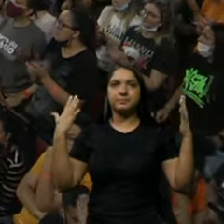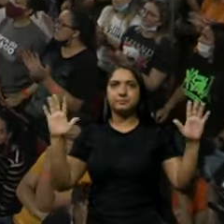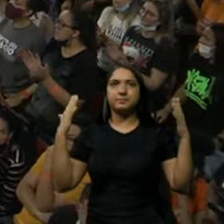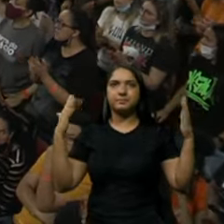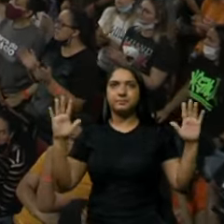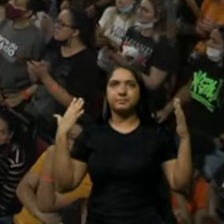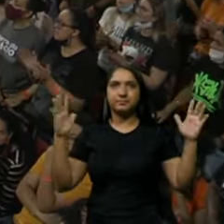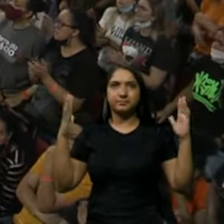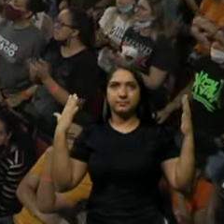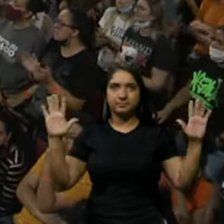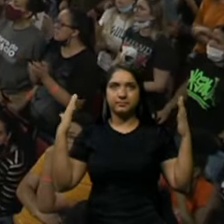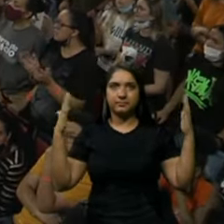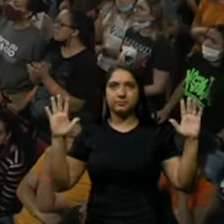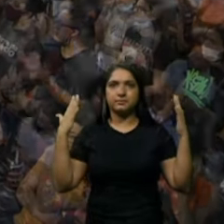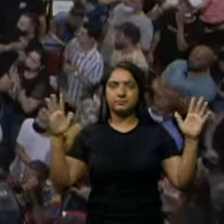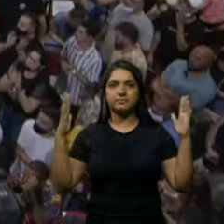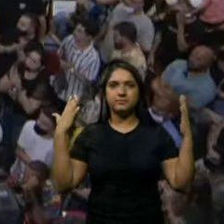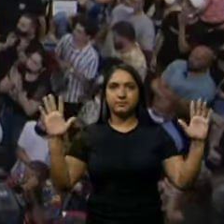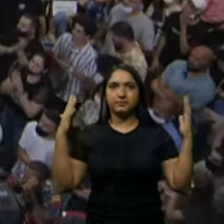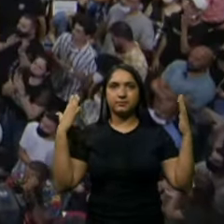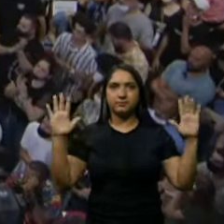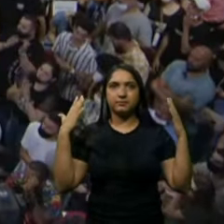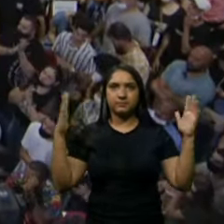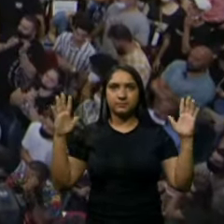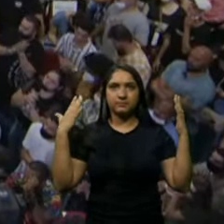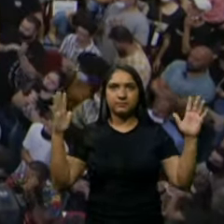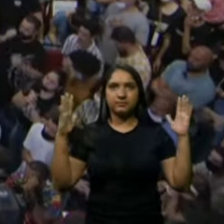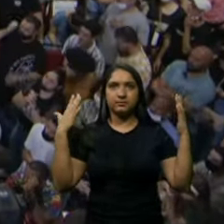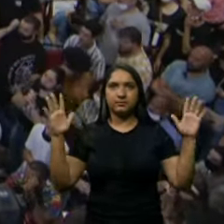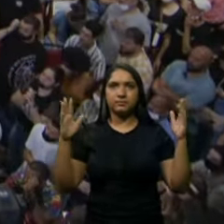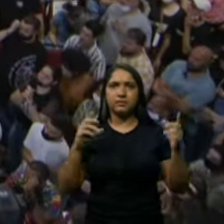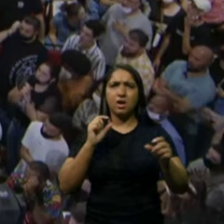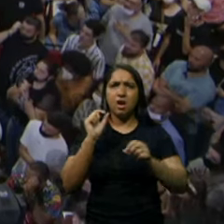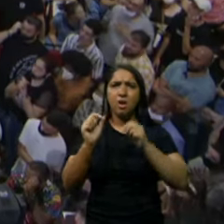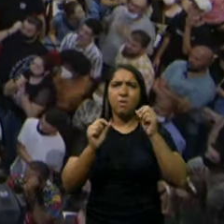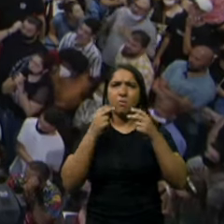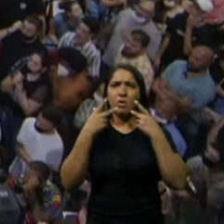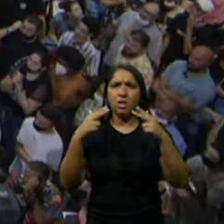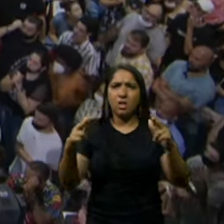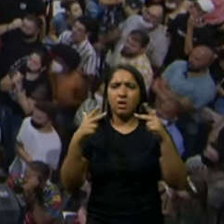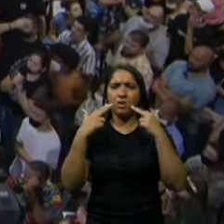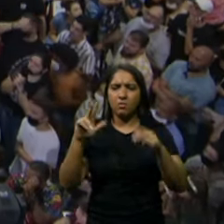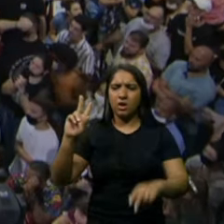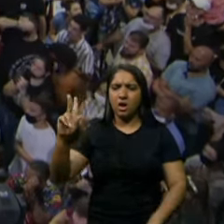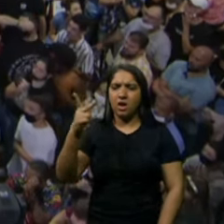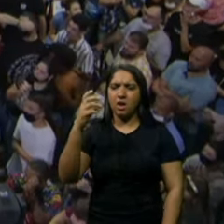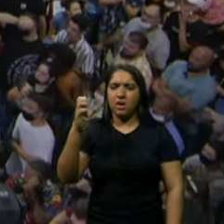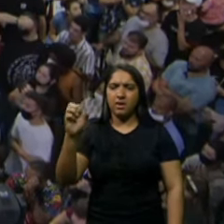E aí em qual língua hebraico